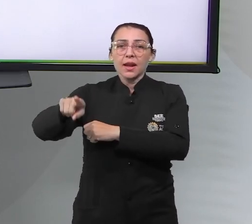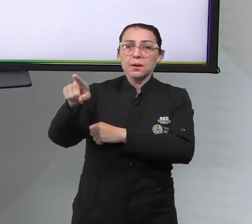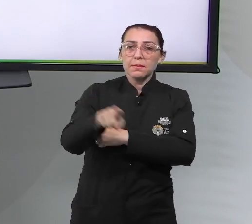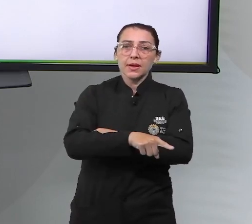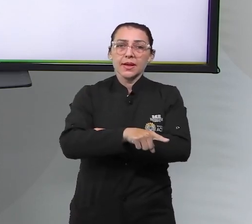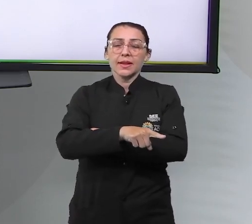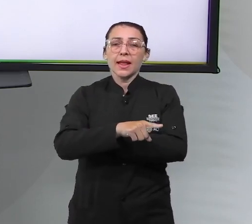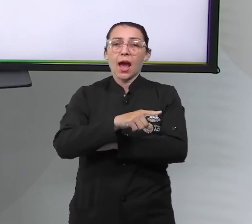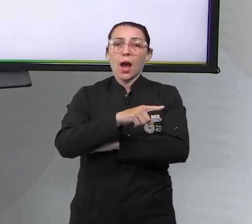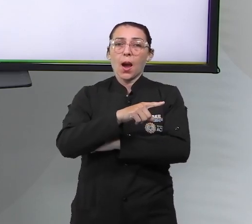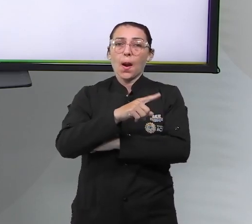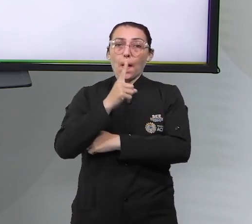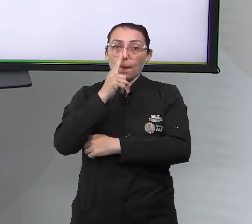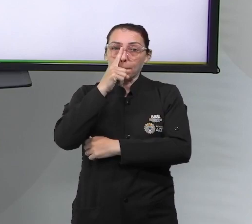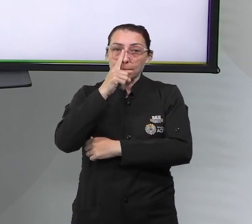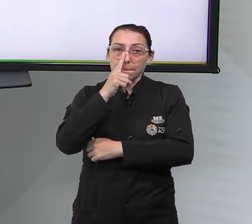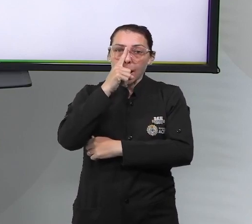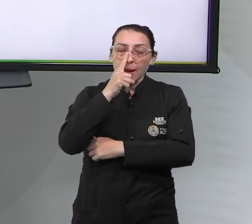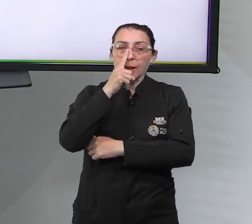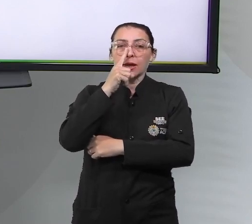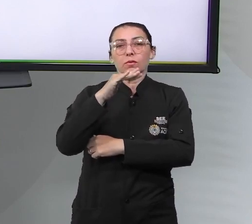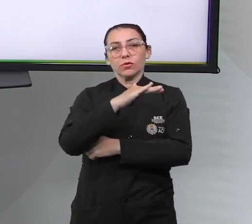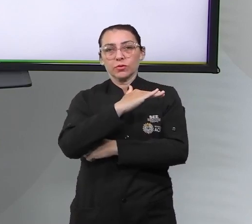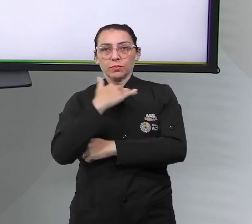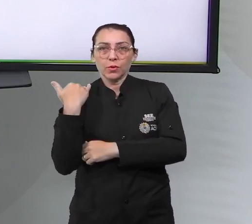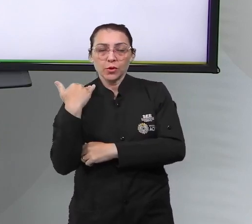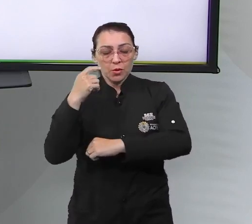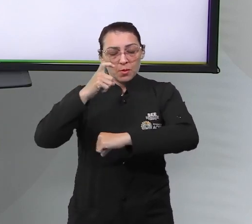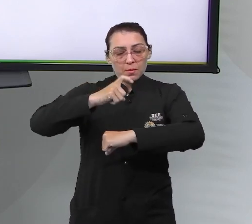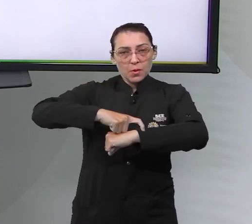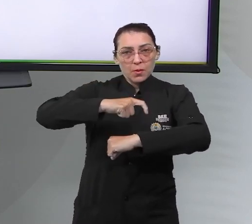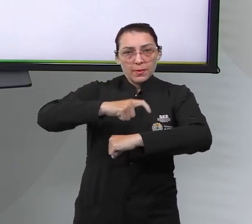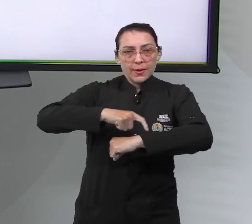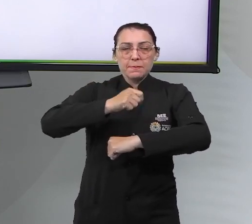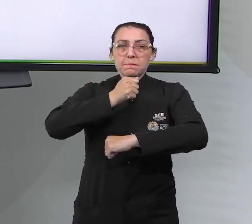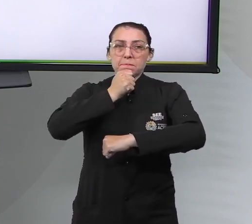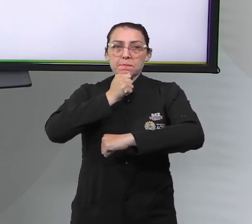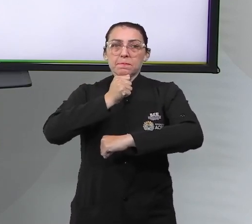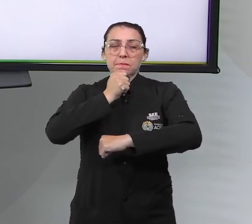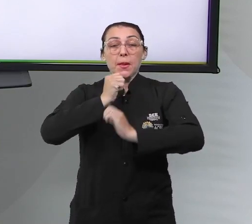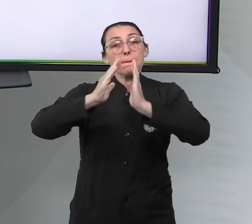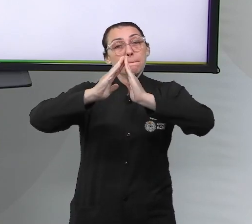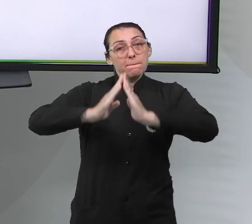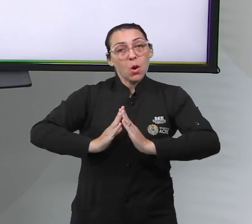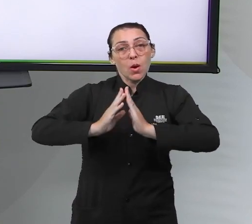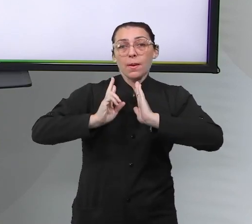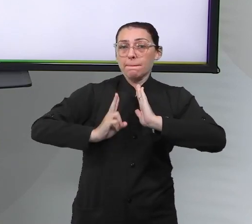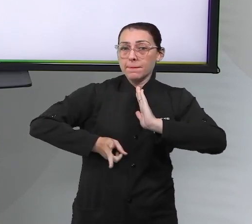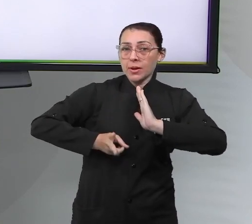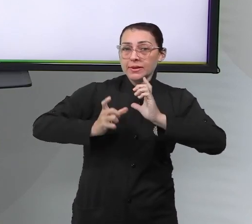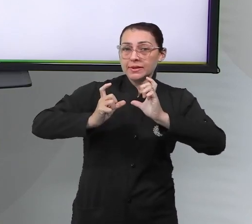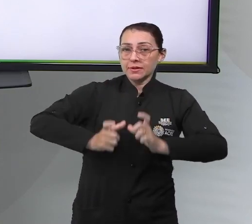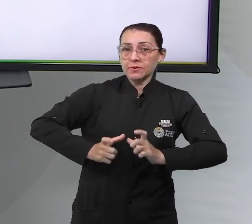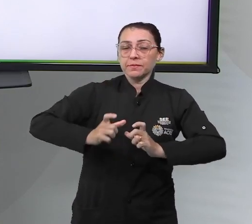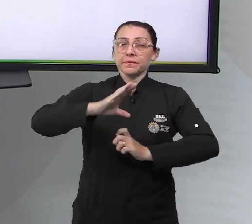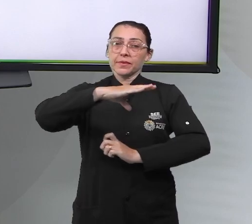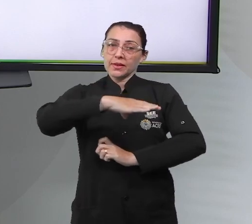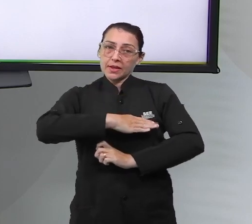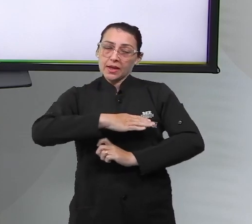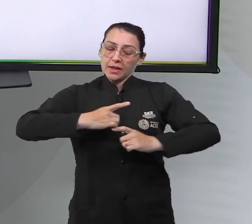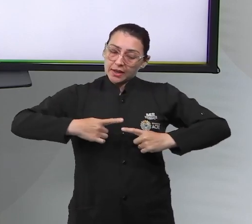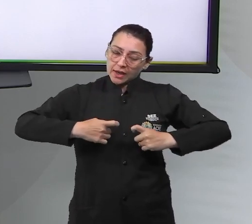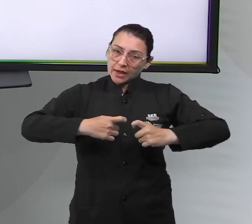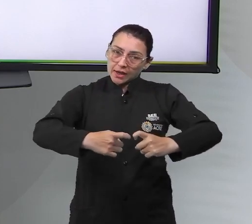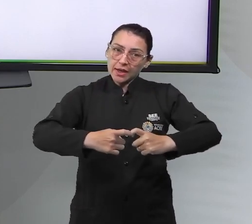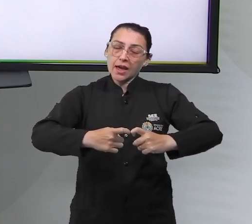o risco de morte a partir do momento em que elas ainda são residentes em uma cidade em que a